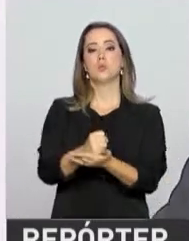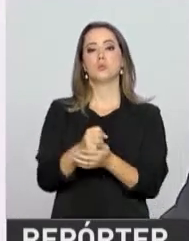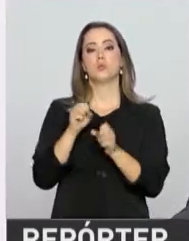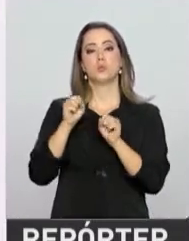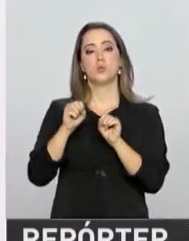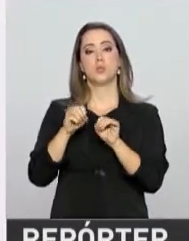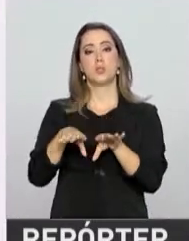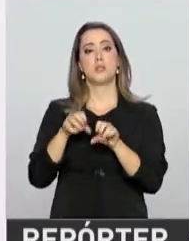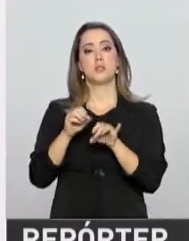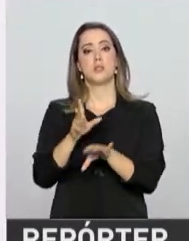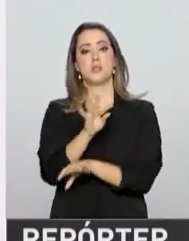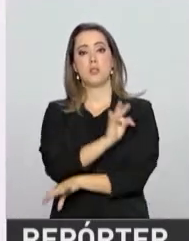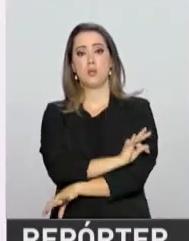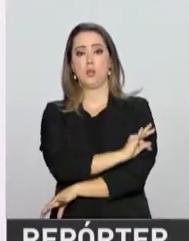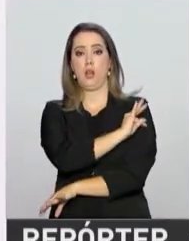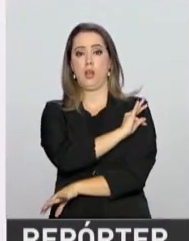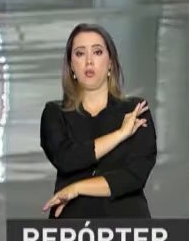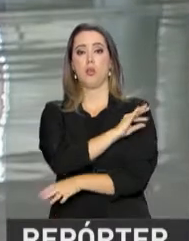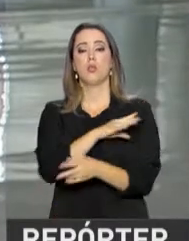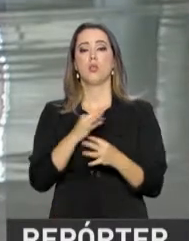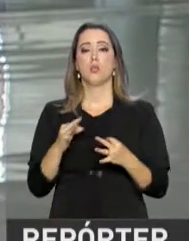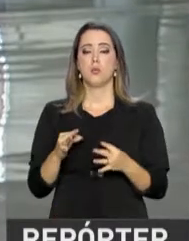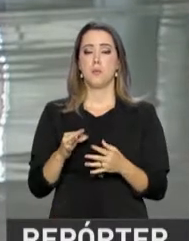técnica e tecnológica